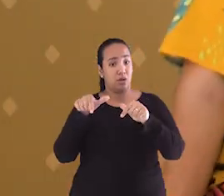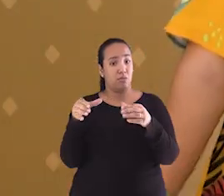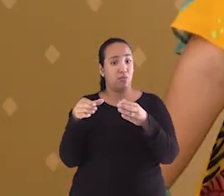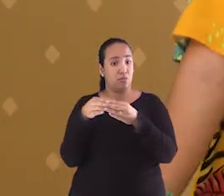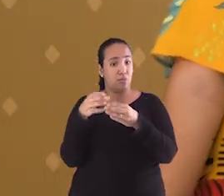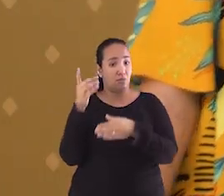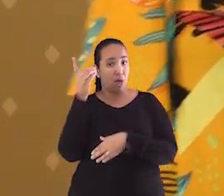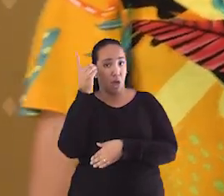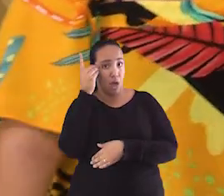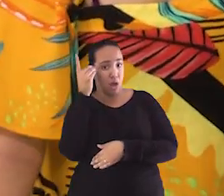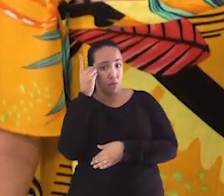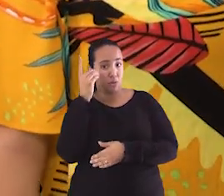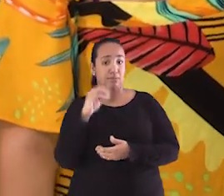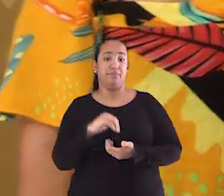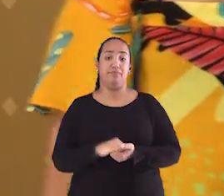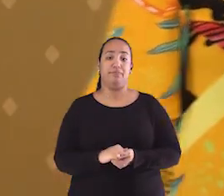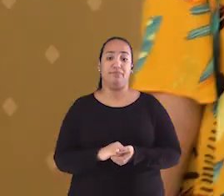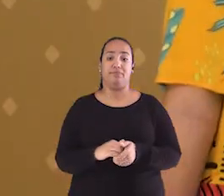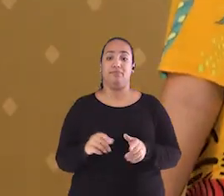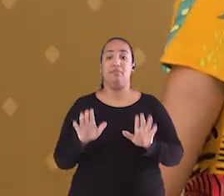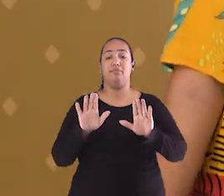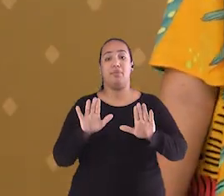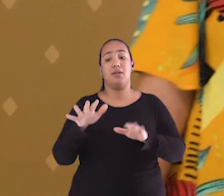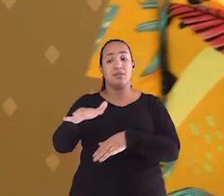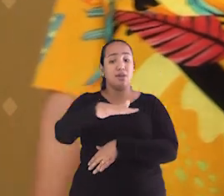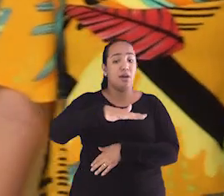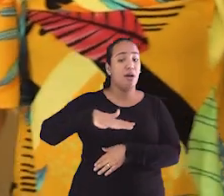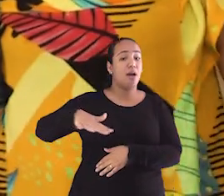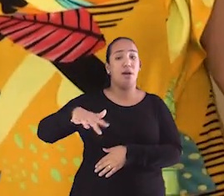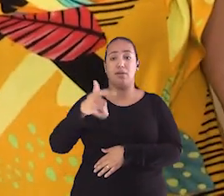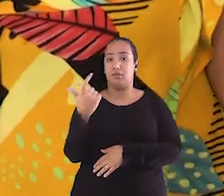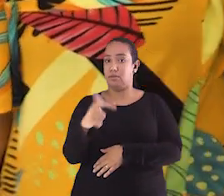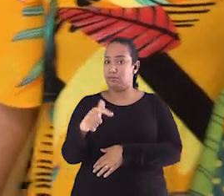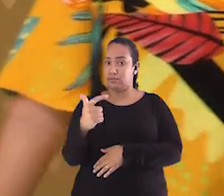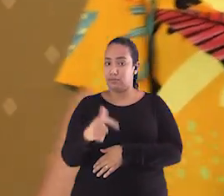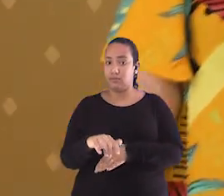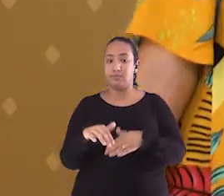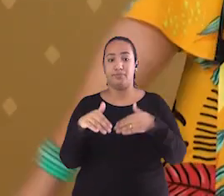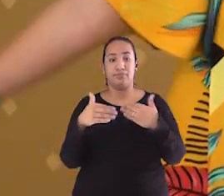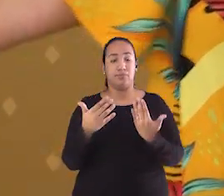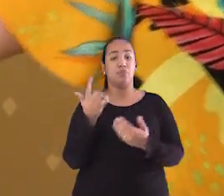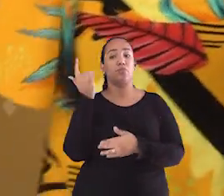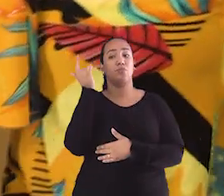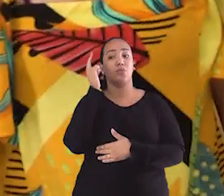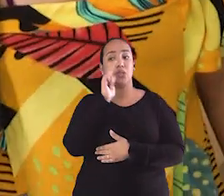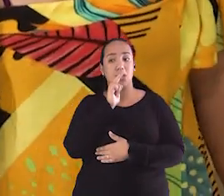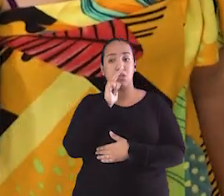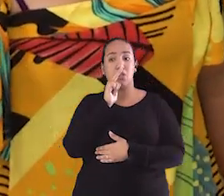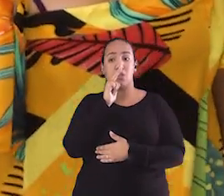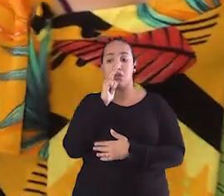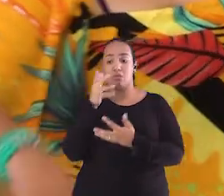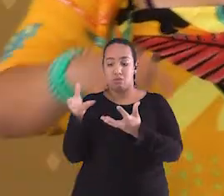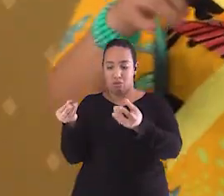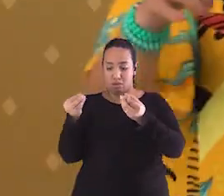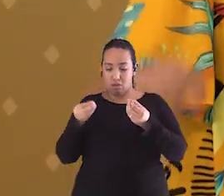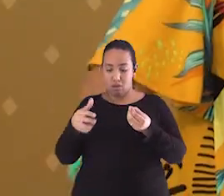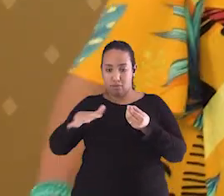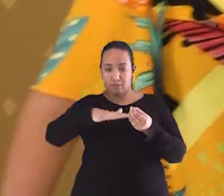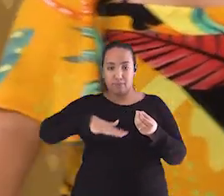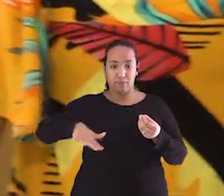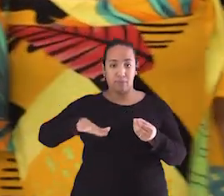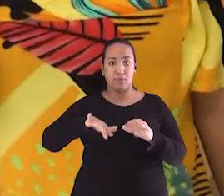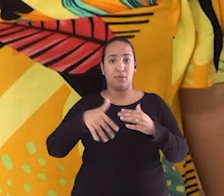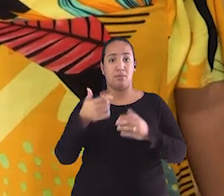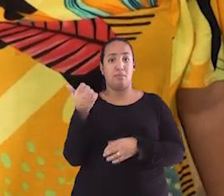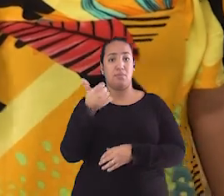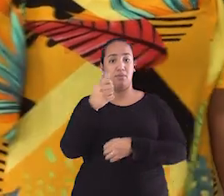Down, e não tínhamos espaço. Aí nós conseguimos a doação de um espaço. E aí, no primeiro